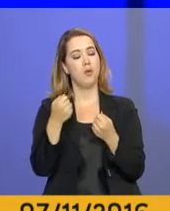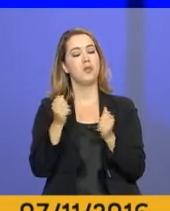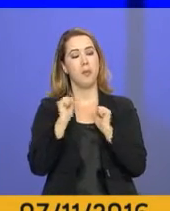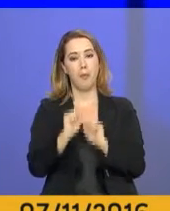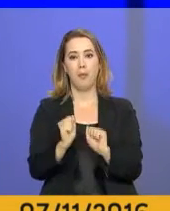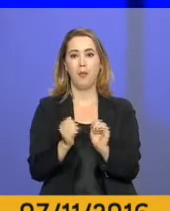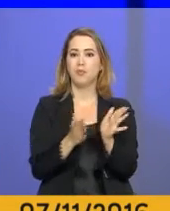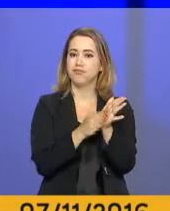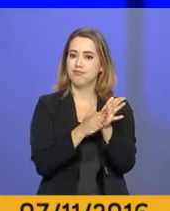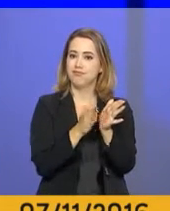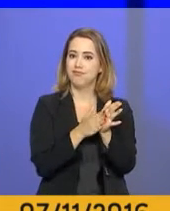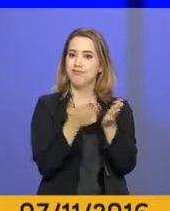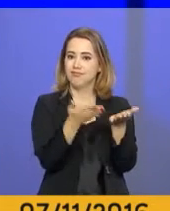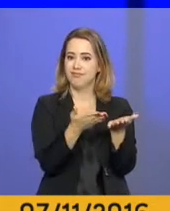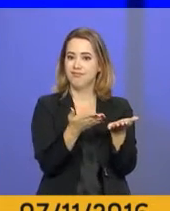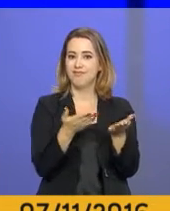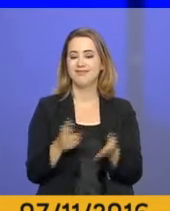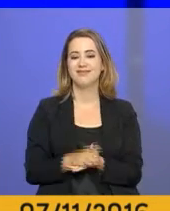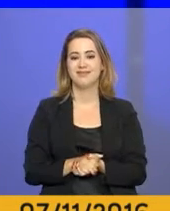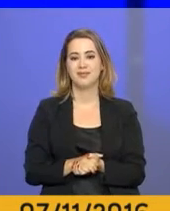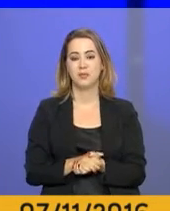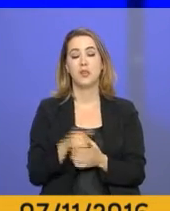e dizer